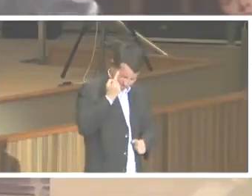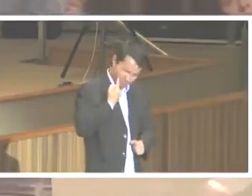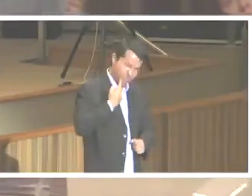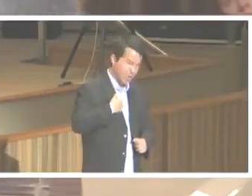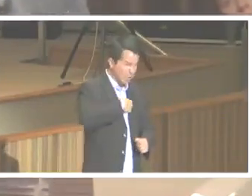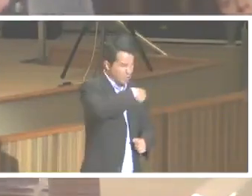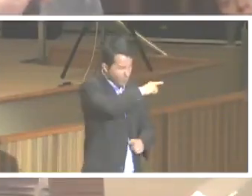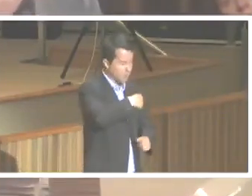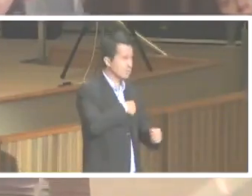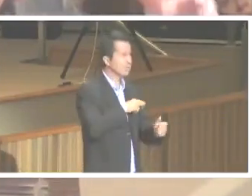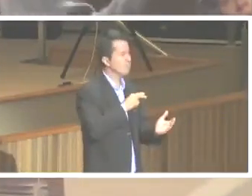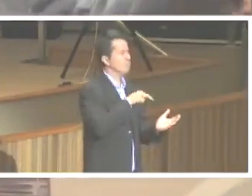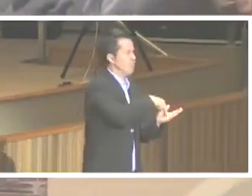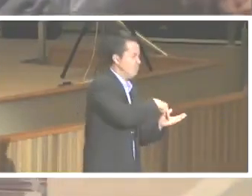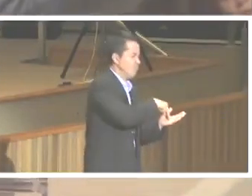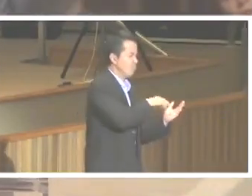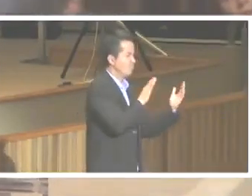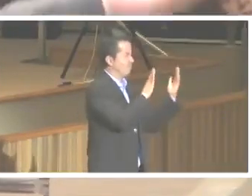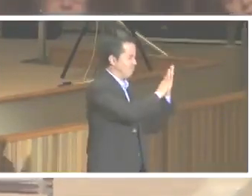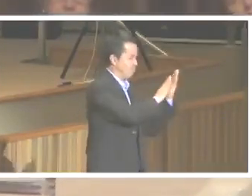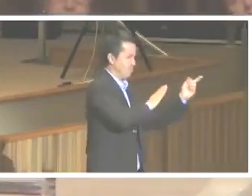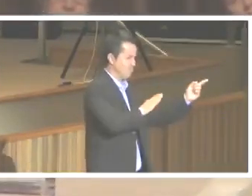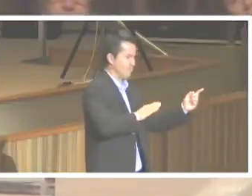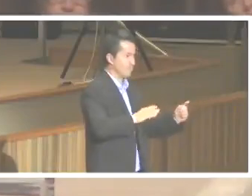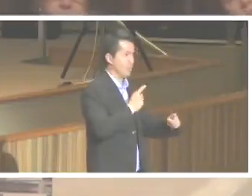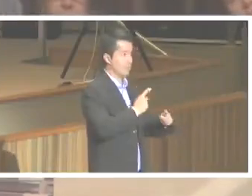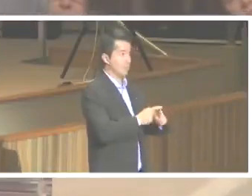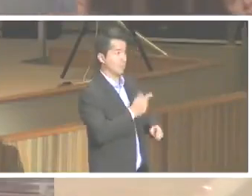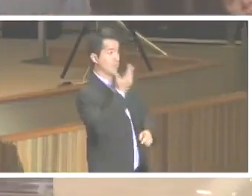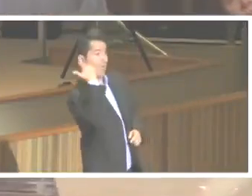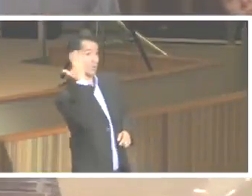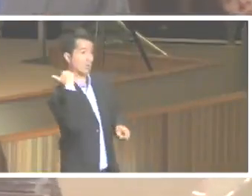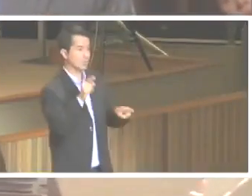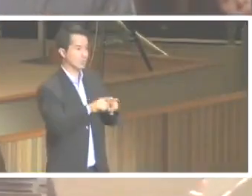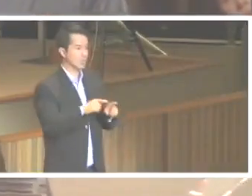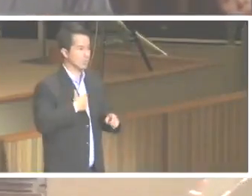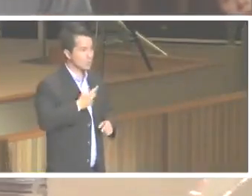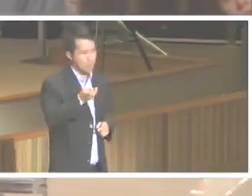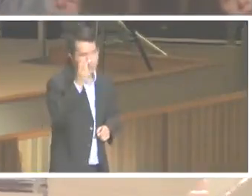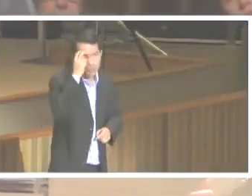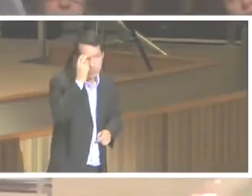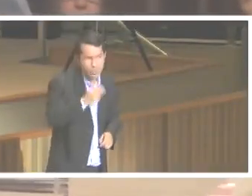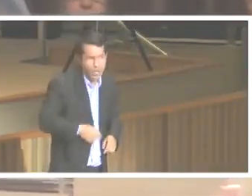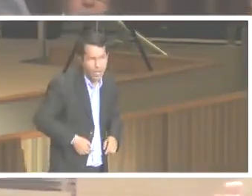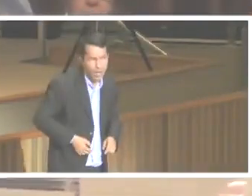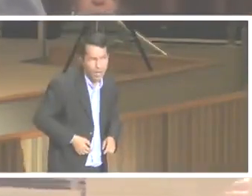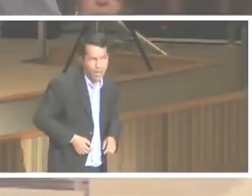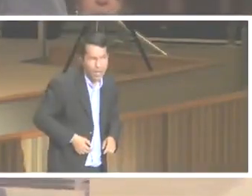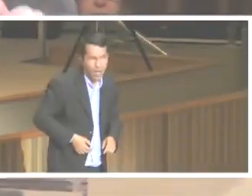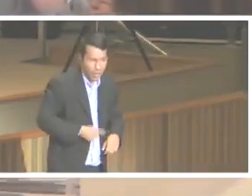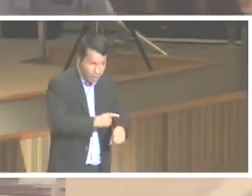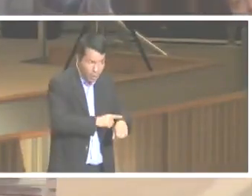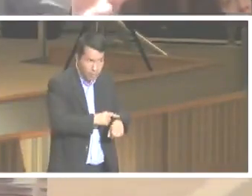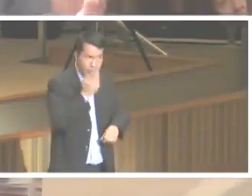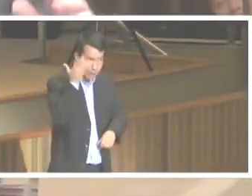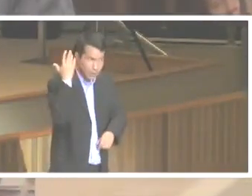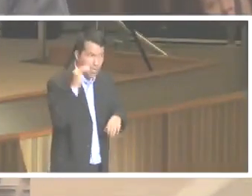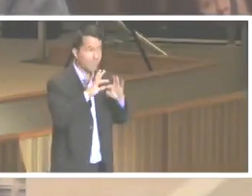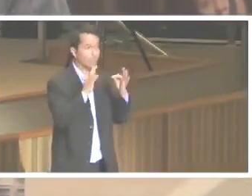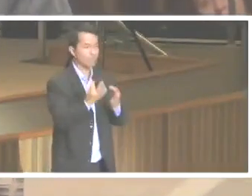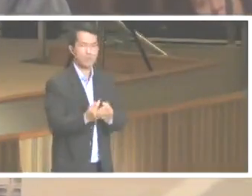ela sabia que diante do contexto do costume daquela época muito provavelmente a sua família rejeitar